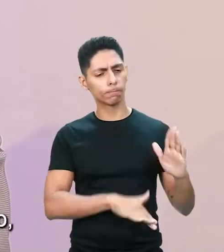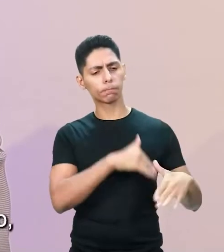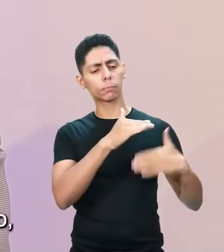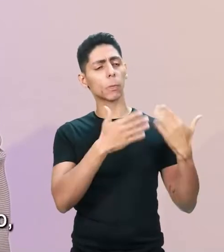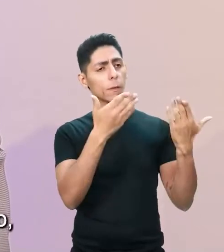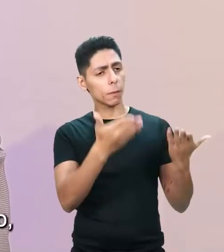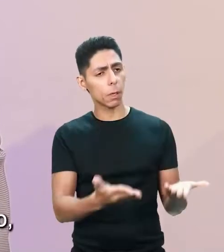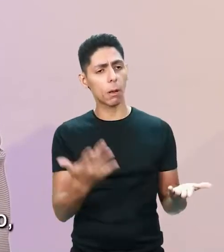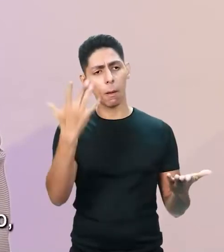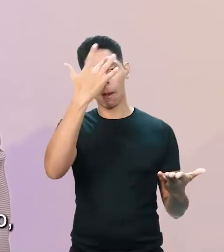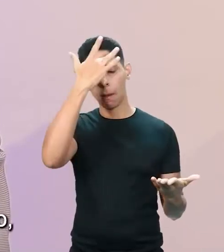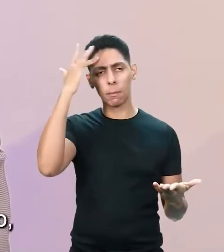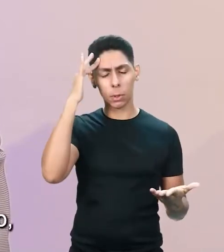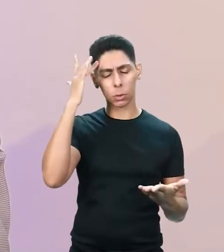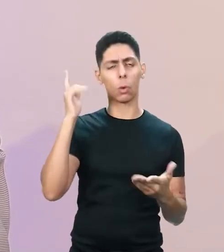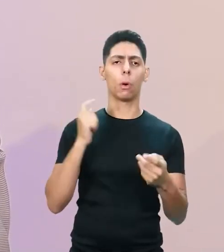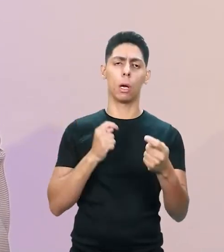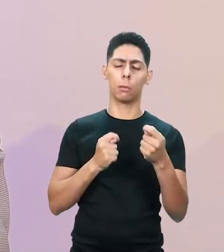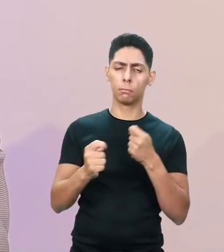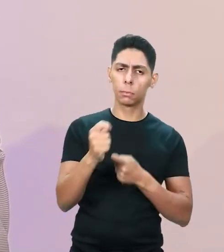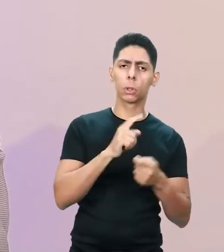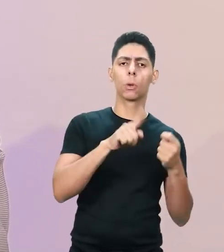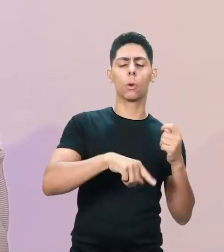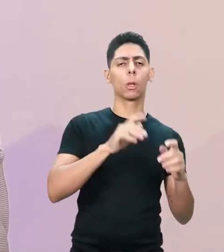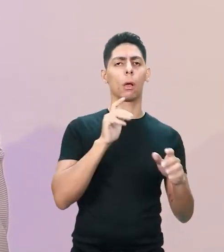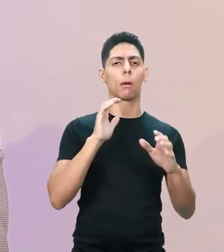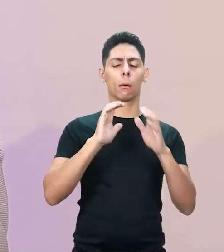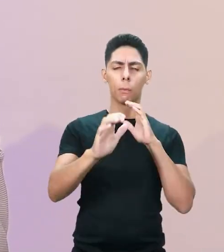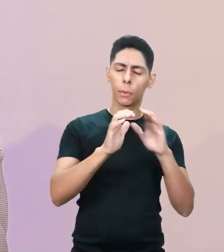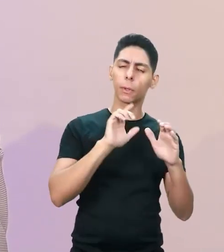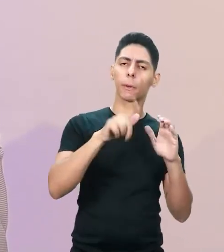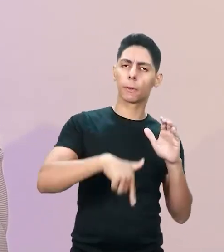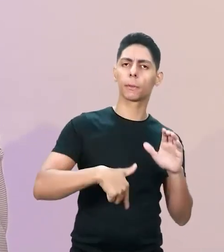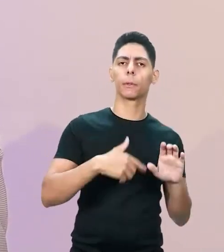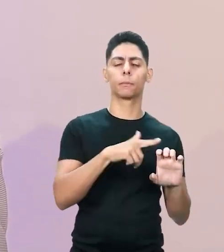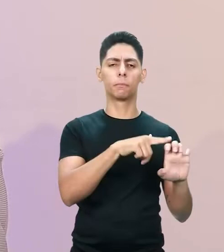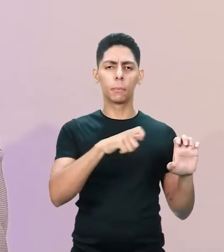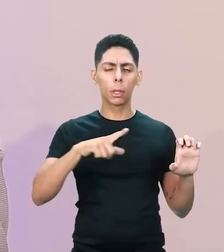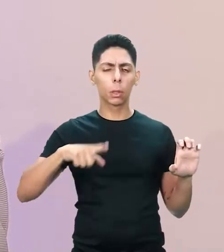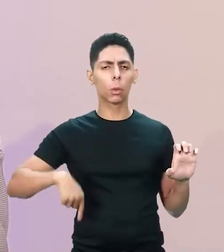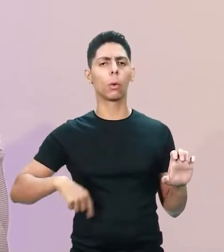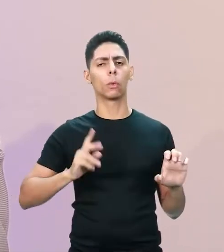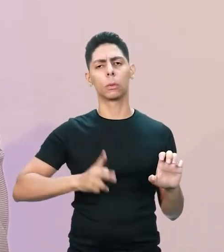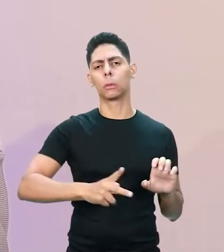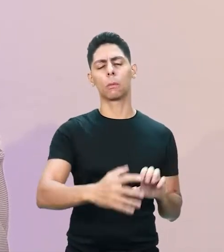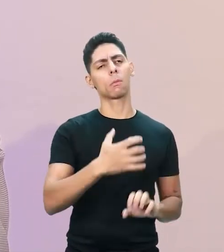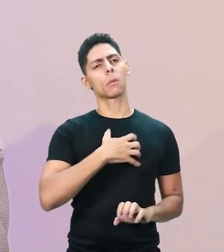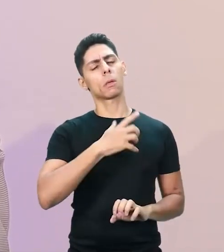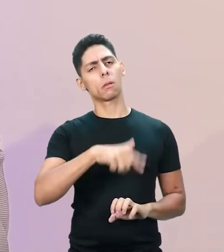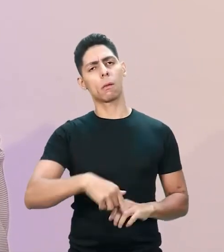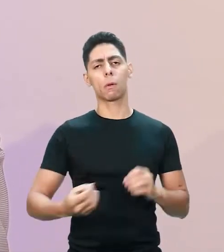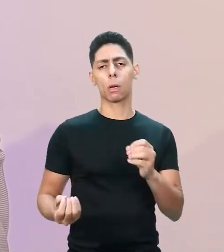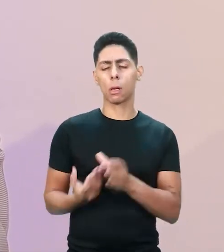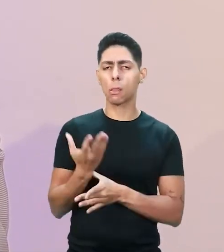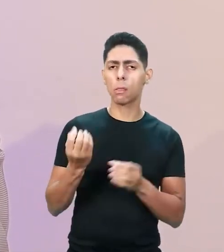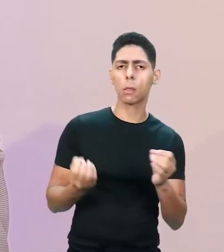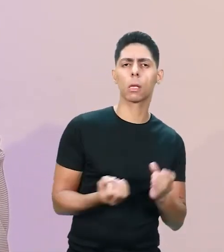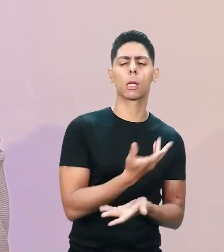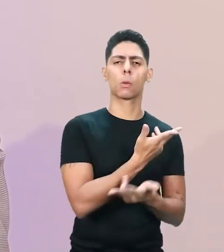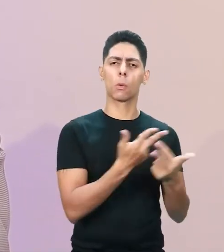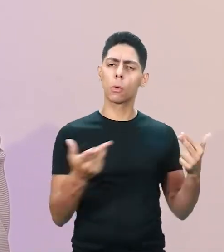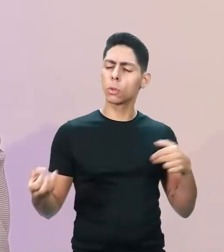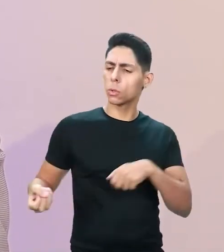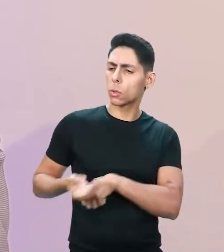um empreendedor da comunicação, um cara que está sempre aí ativo, criando novos fatos, novas